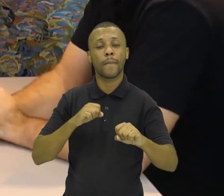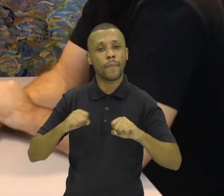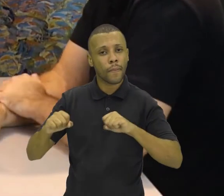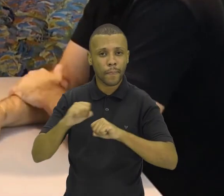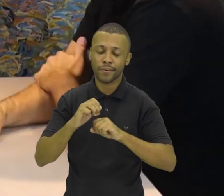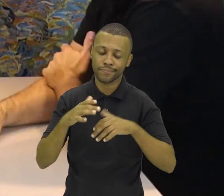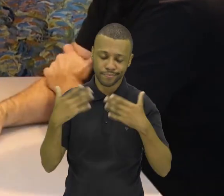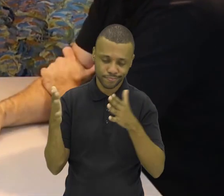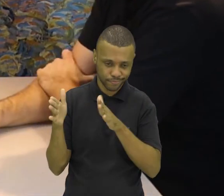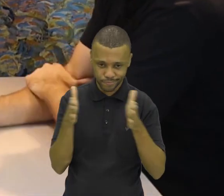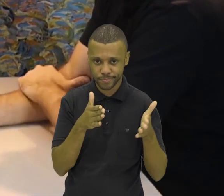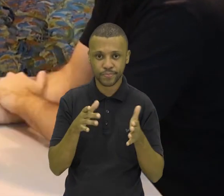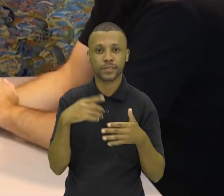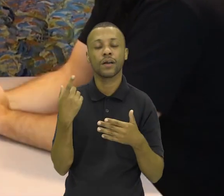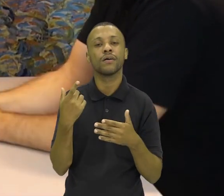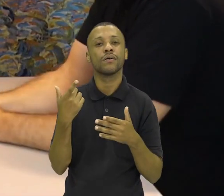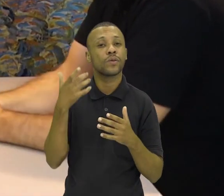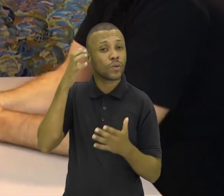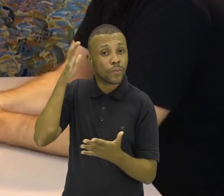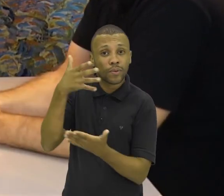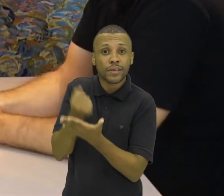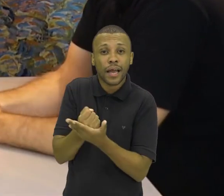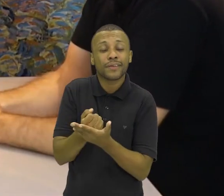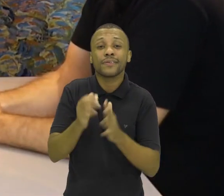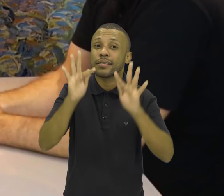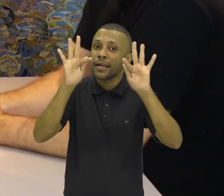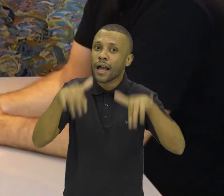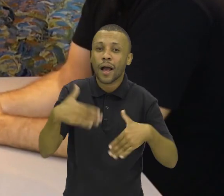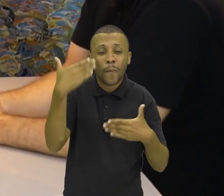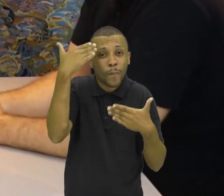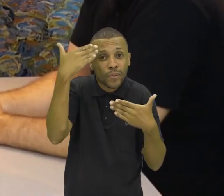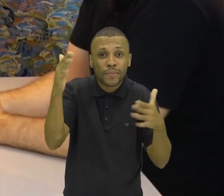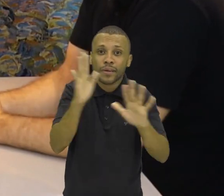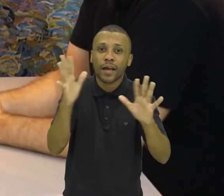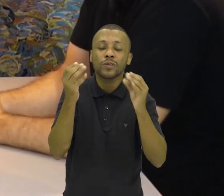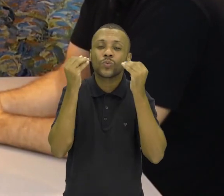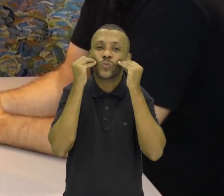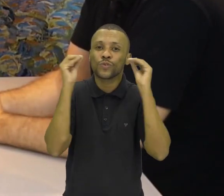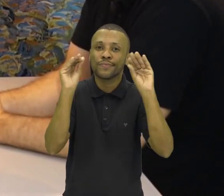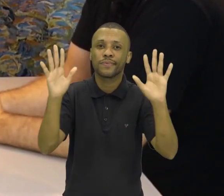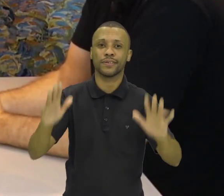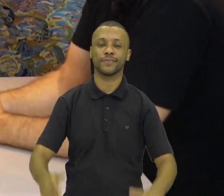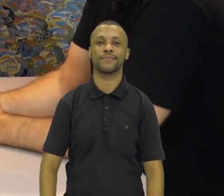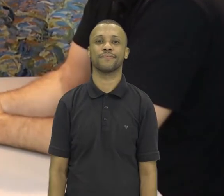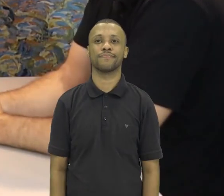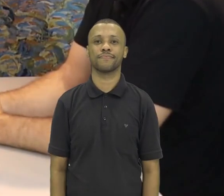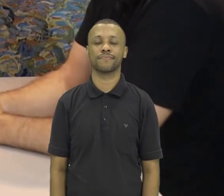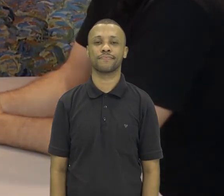bem assim. claro que não. Gente, vamos lá, vamos encerrar esse nosso podcast. Muito obrigado a vocês, um beijo.